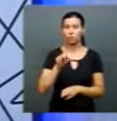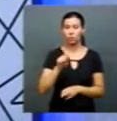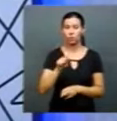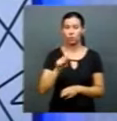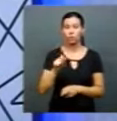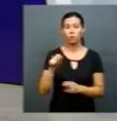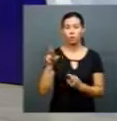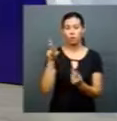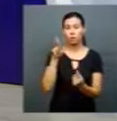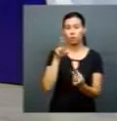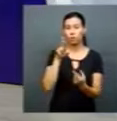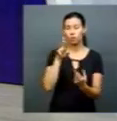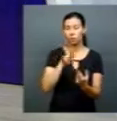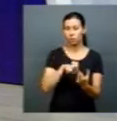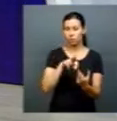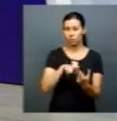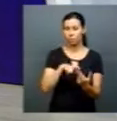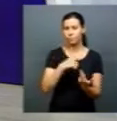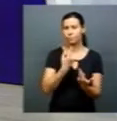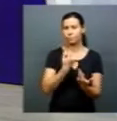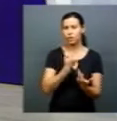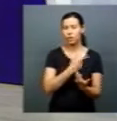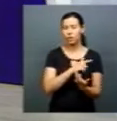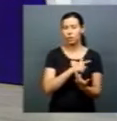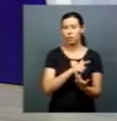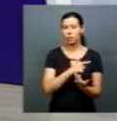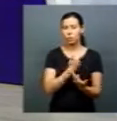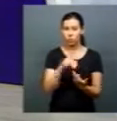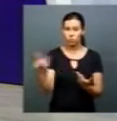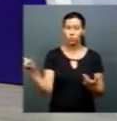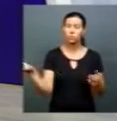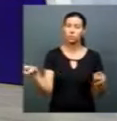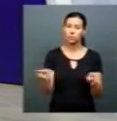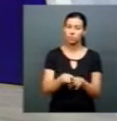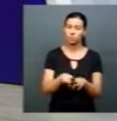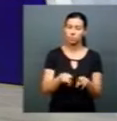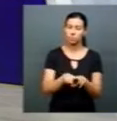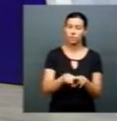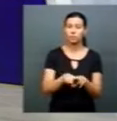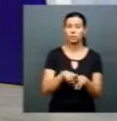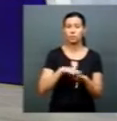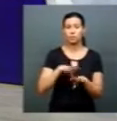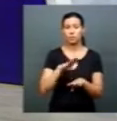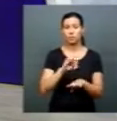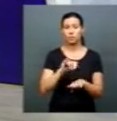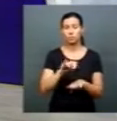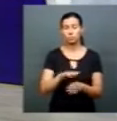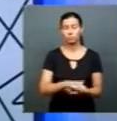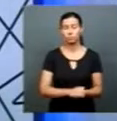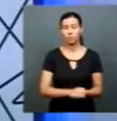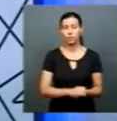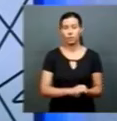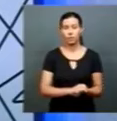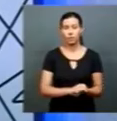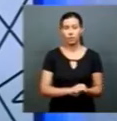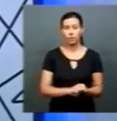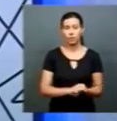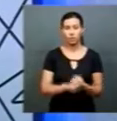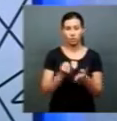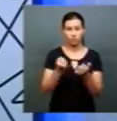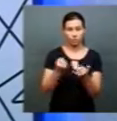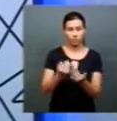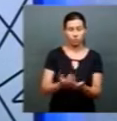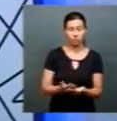também, mas tecnologia da informação de maneira geral. Né? E como a Manuela comentou também na linha do que